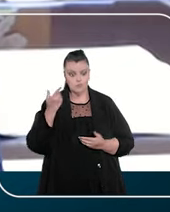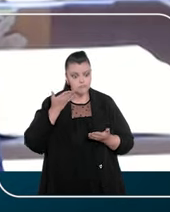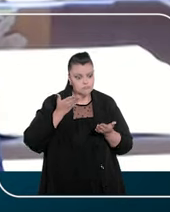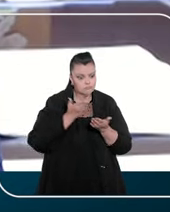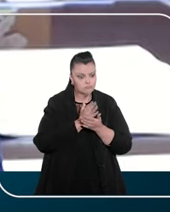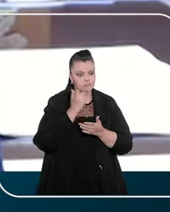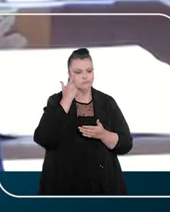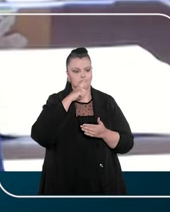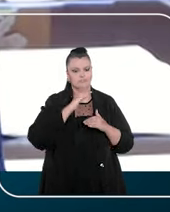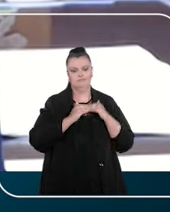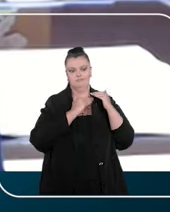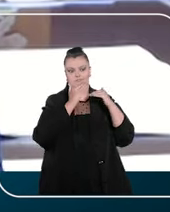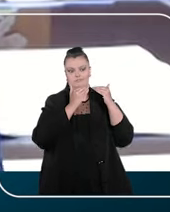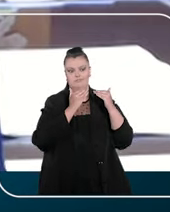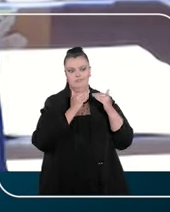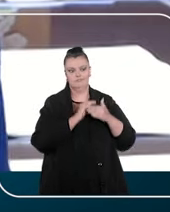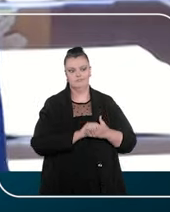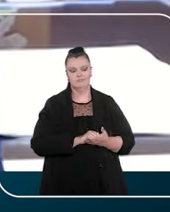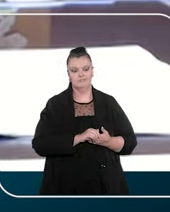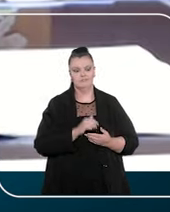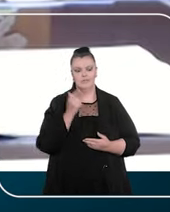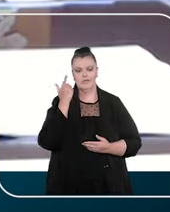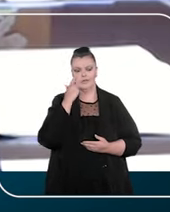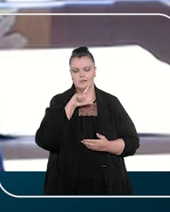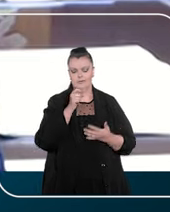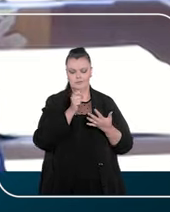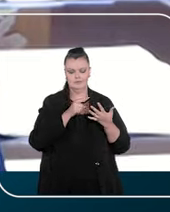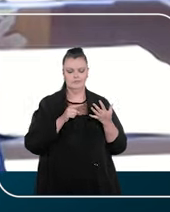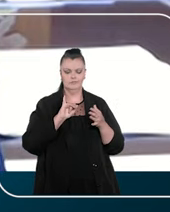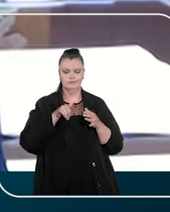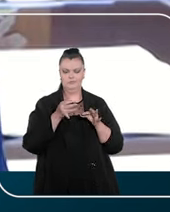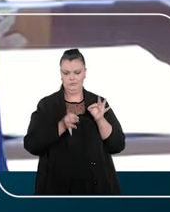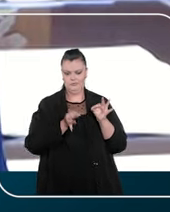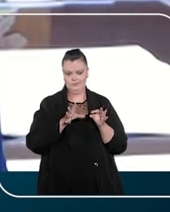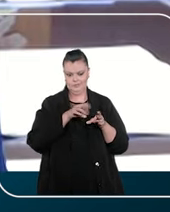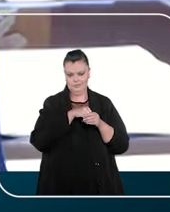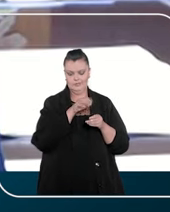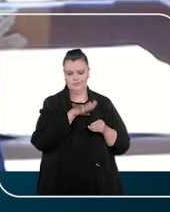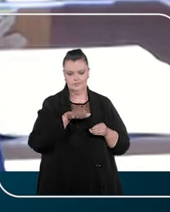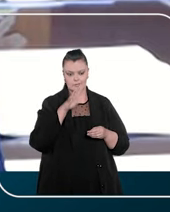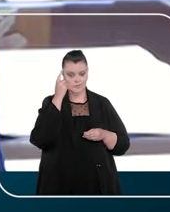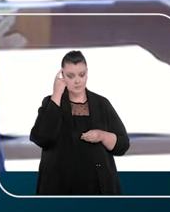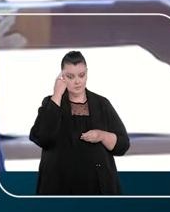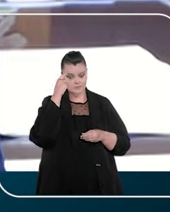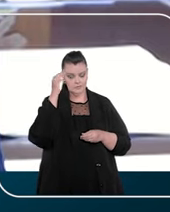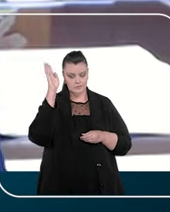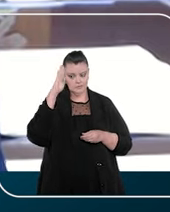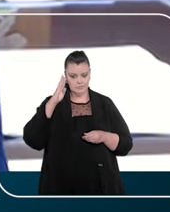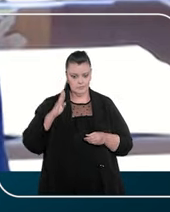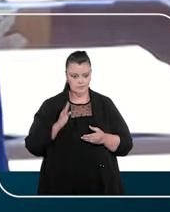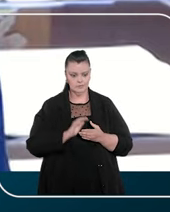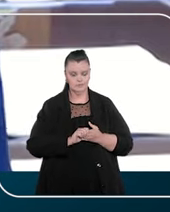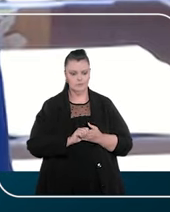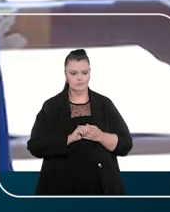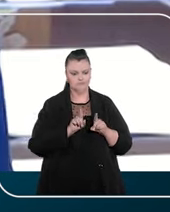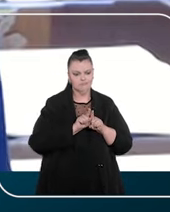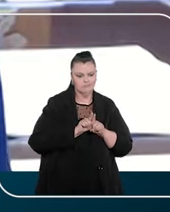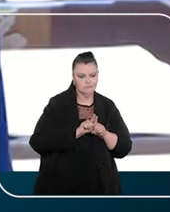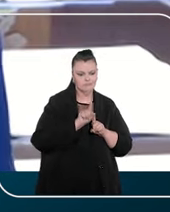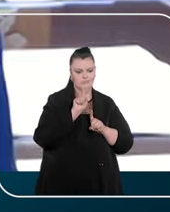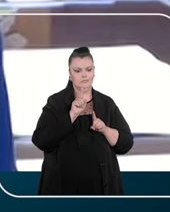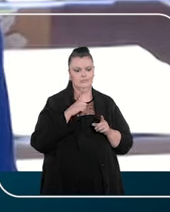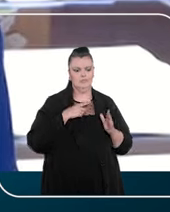vai ficar, ganhou por causa disso, por causa daquilo, sempre há no pensamento do brasileiro que há sempre